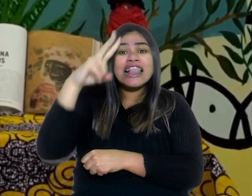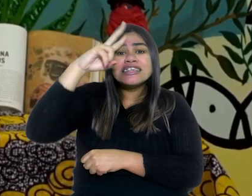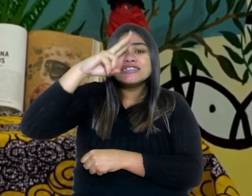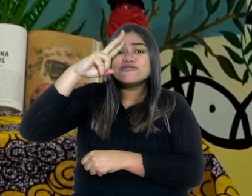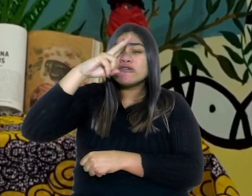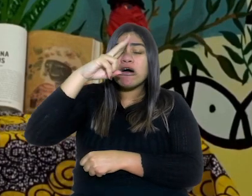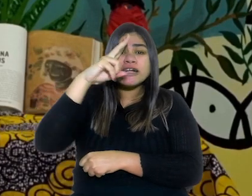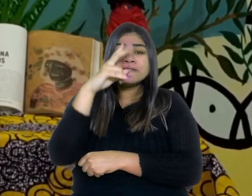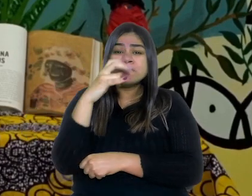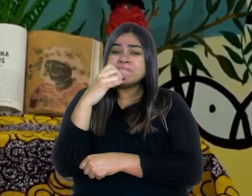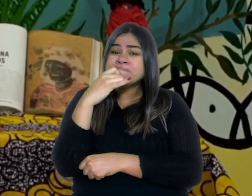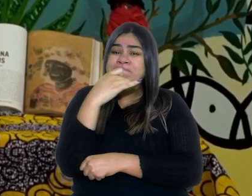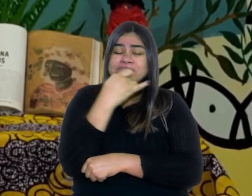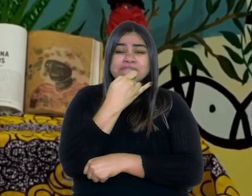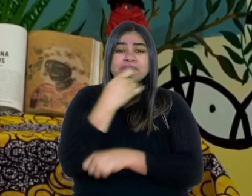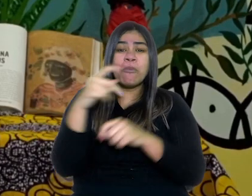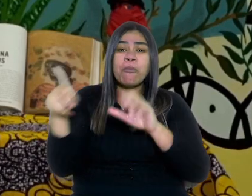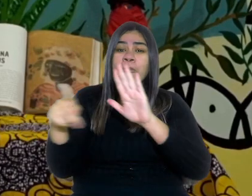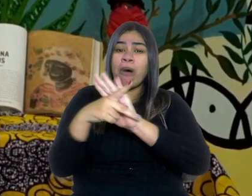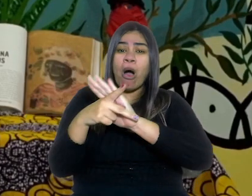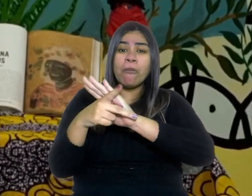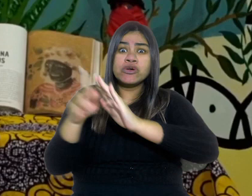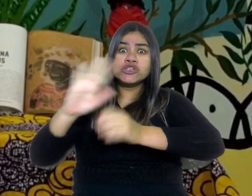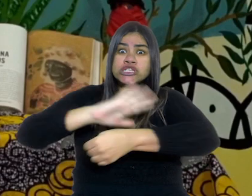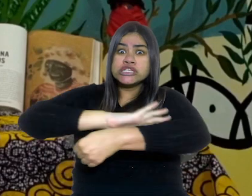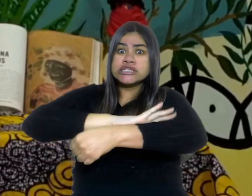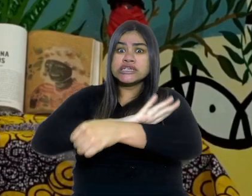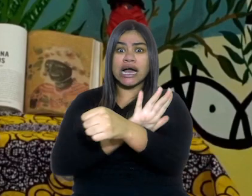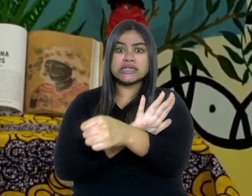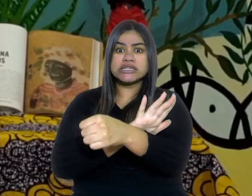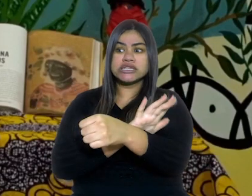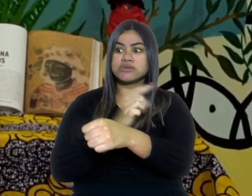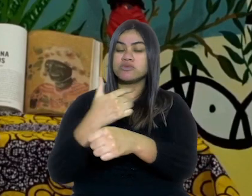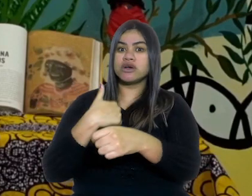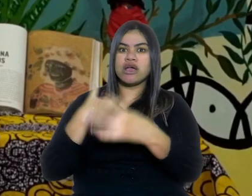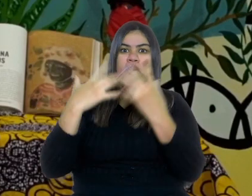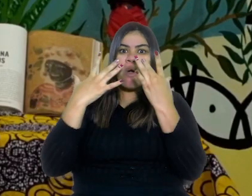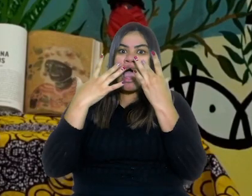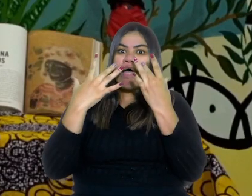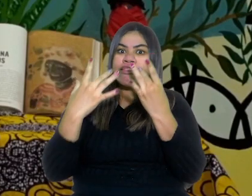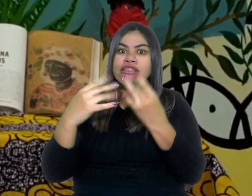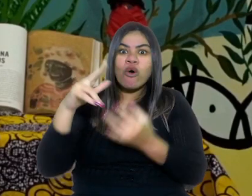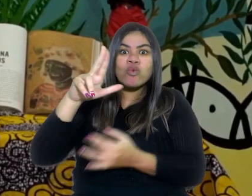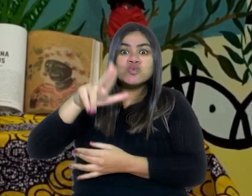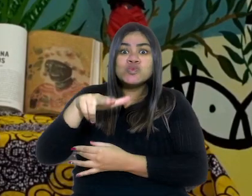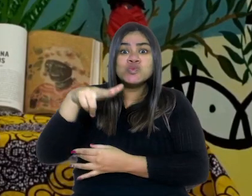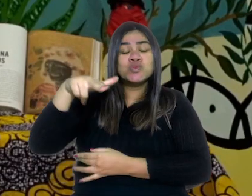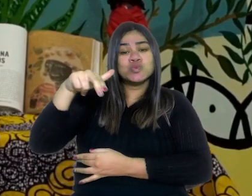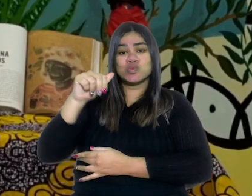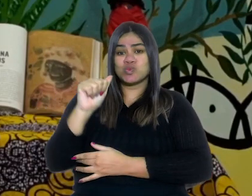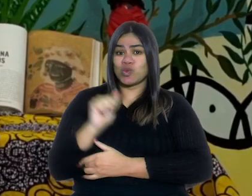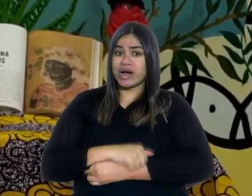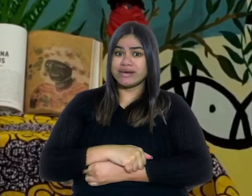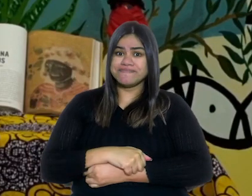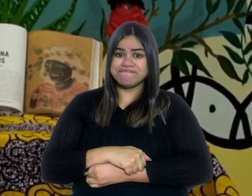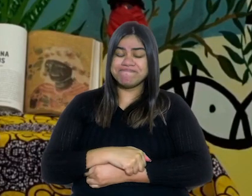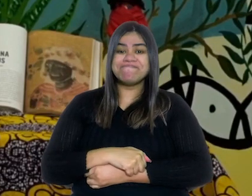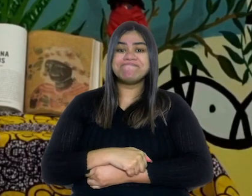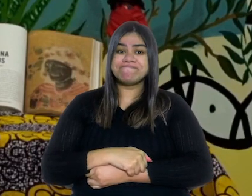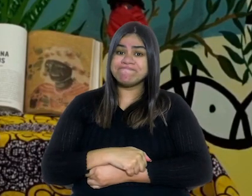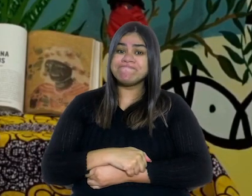contando histórias tristes de racismo e que eu nunca tinha parado para escutar,